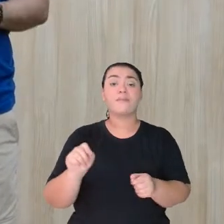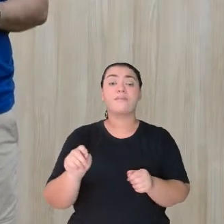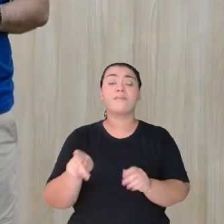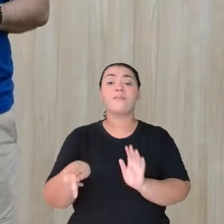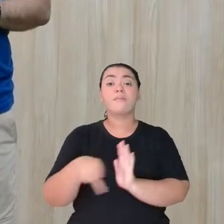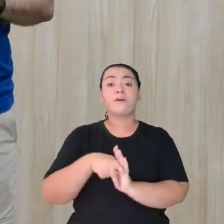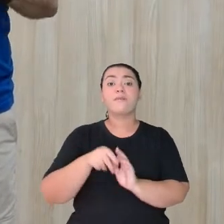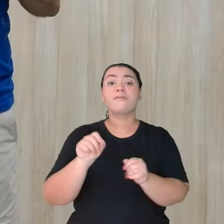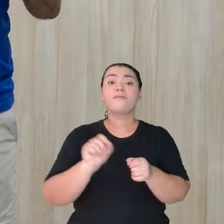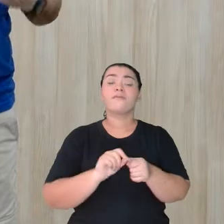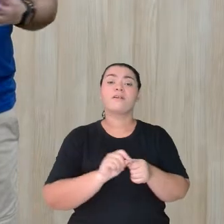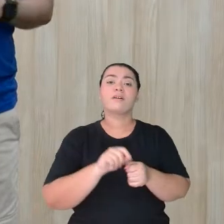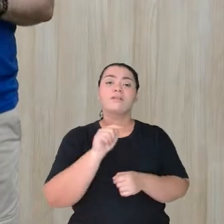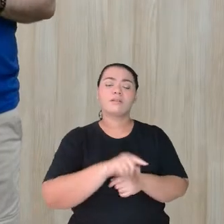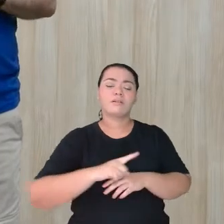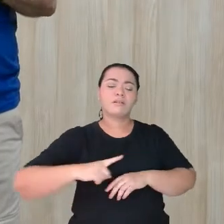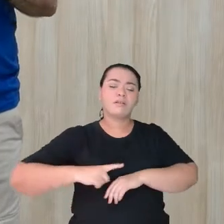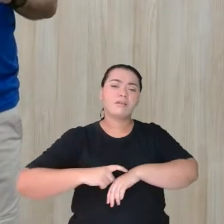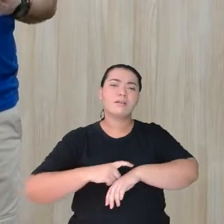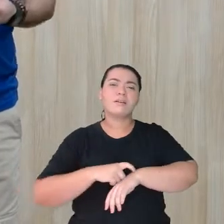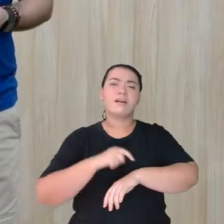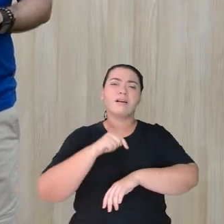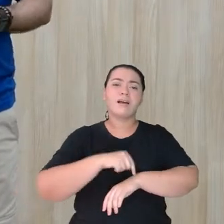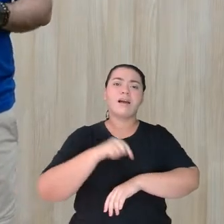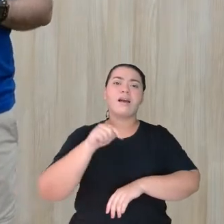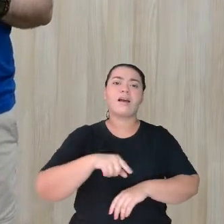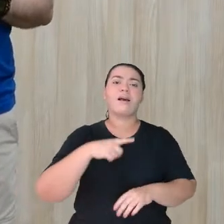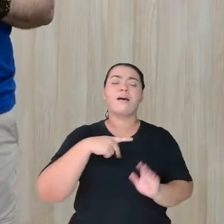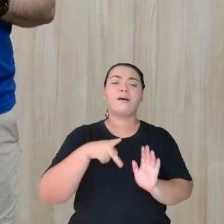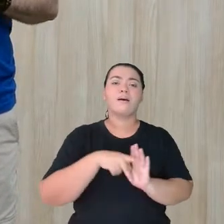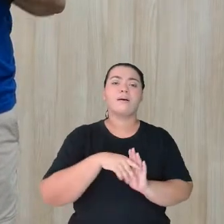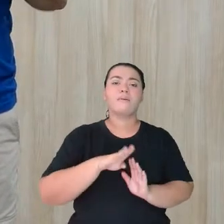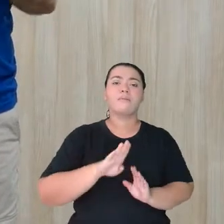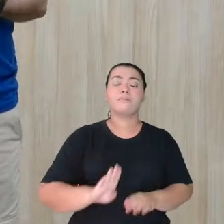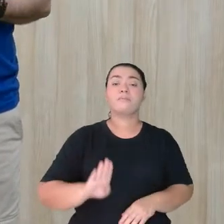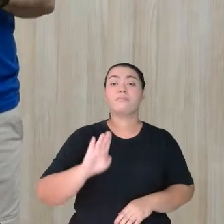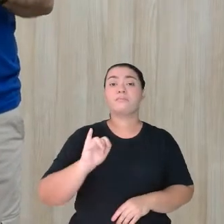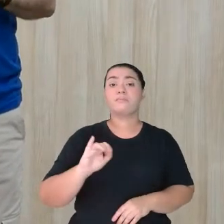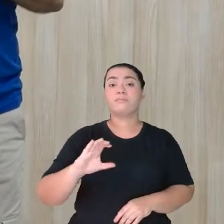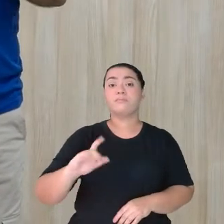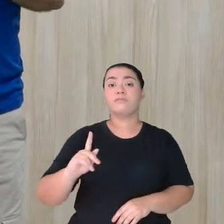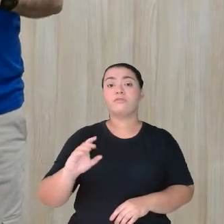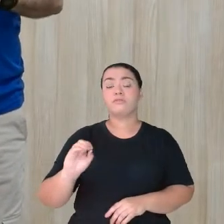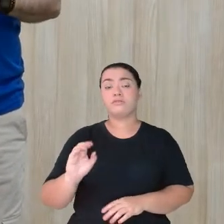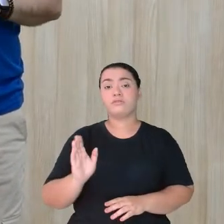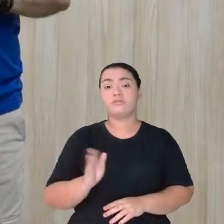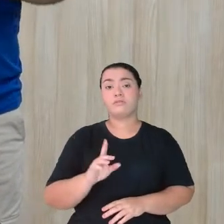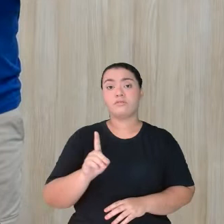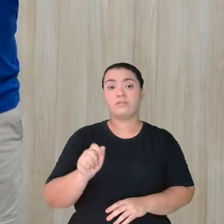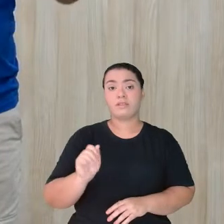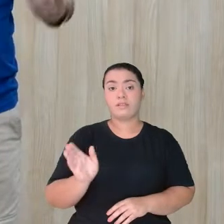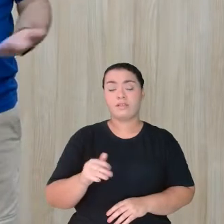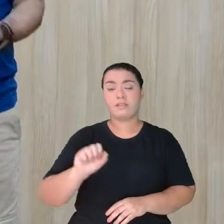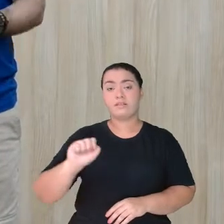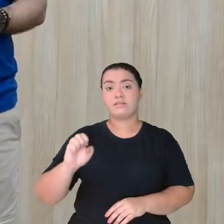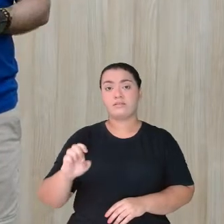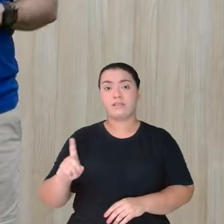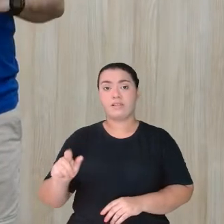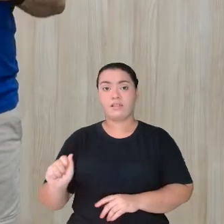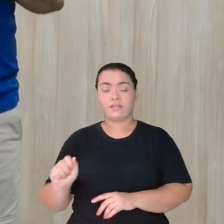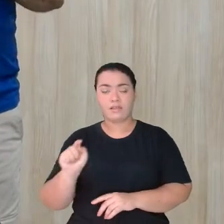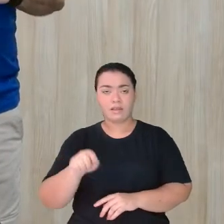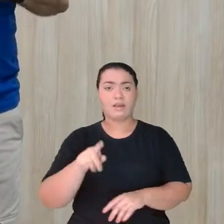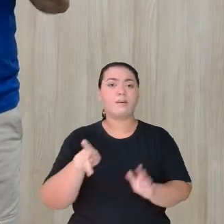da seda, né, que era uma espécie de larva ali que entrava, fazia o casulo, entrava nele, passava por um